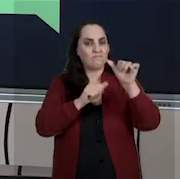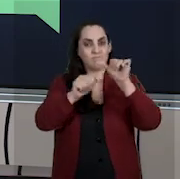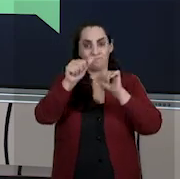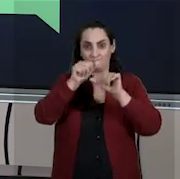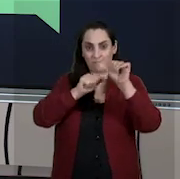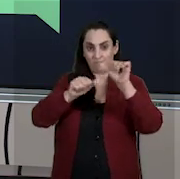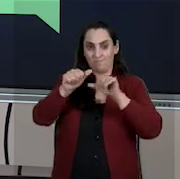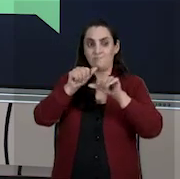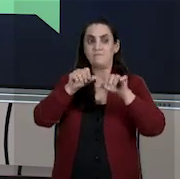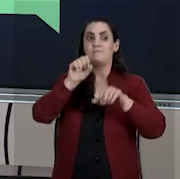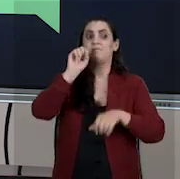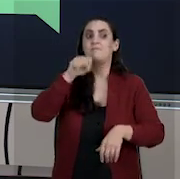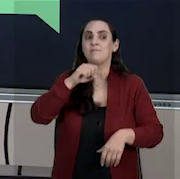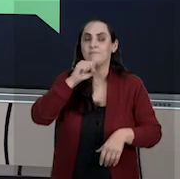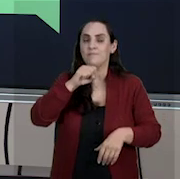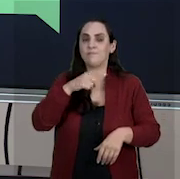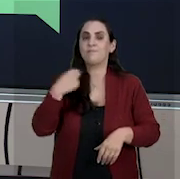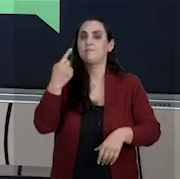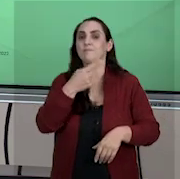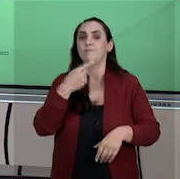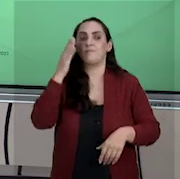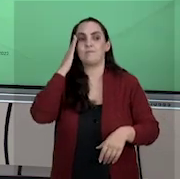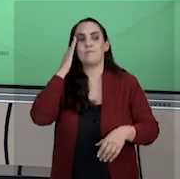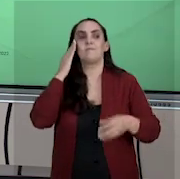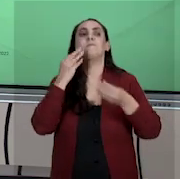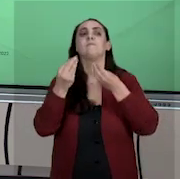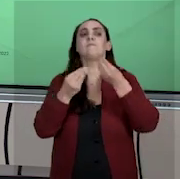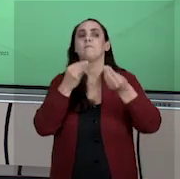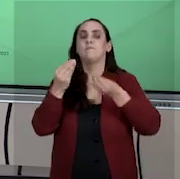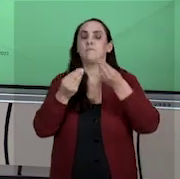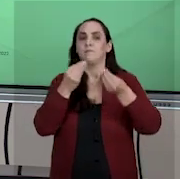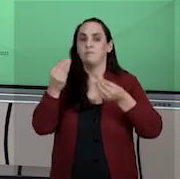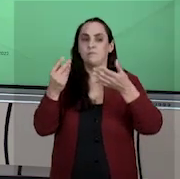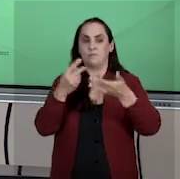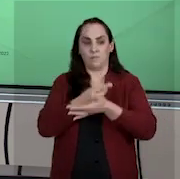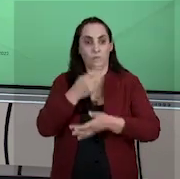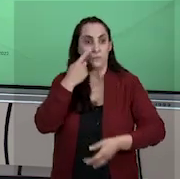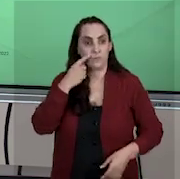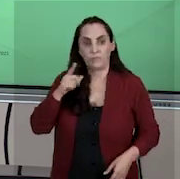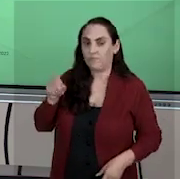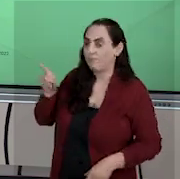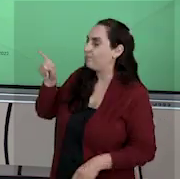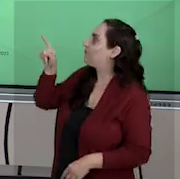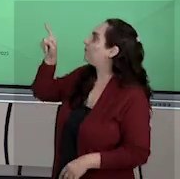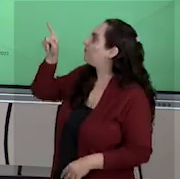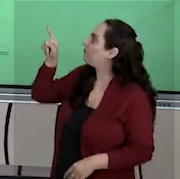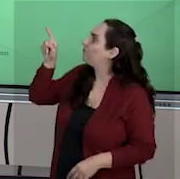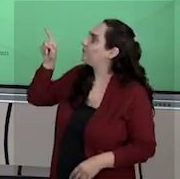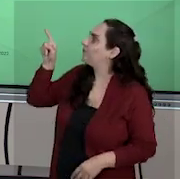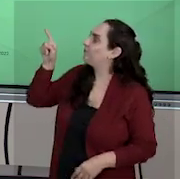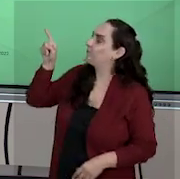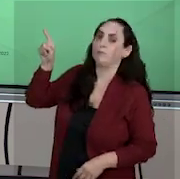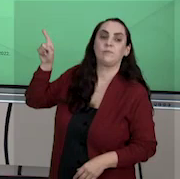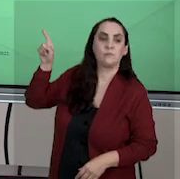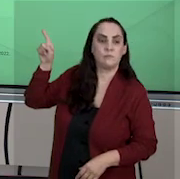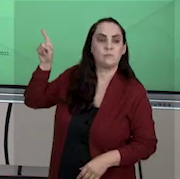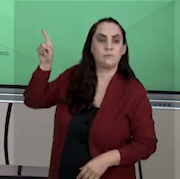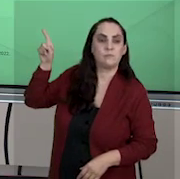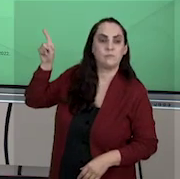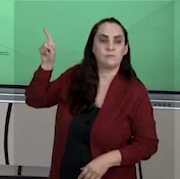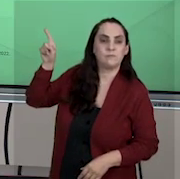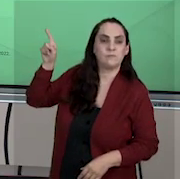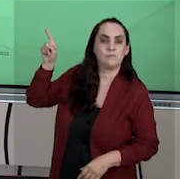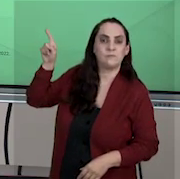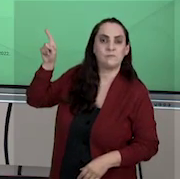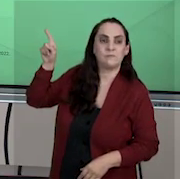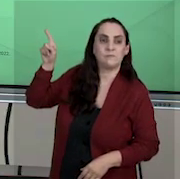aspecto e nós vamos ver então qual que é o caminho que ele percorre. Olha só, eu trouxe aqui uma imagem que mostra todo o